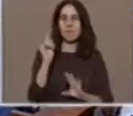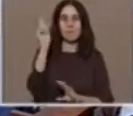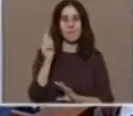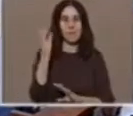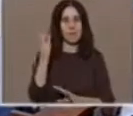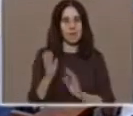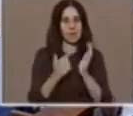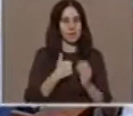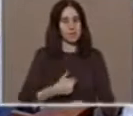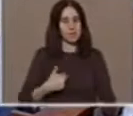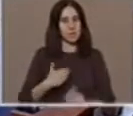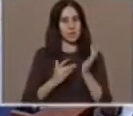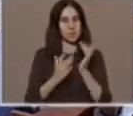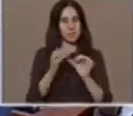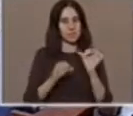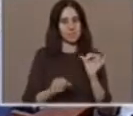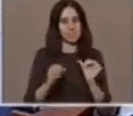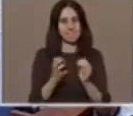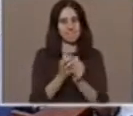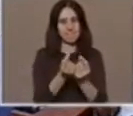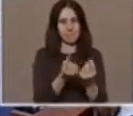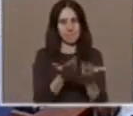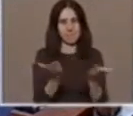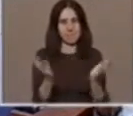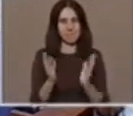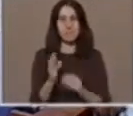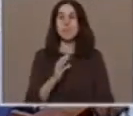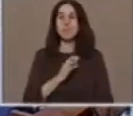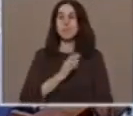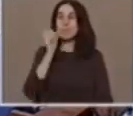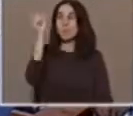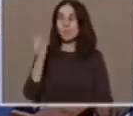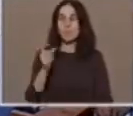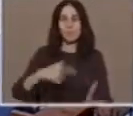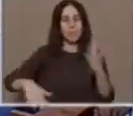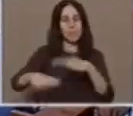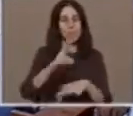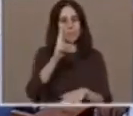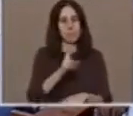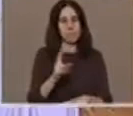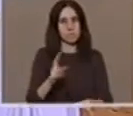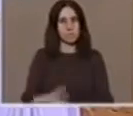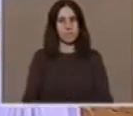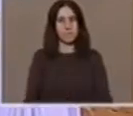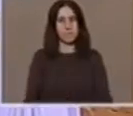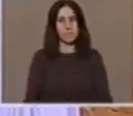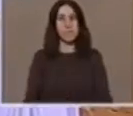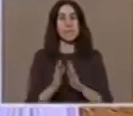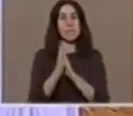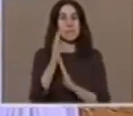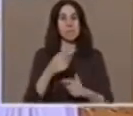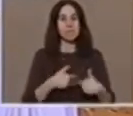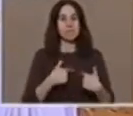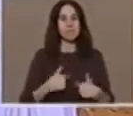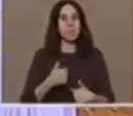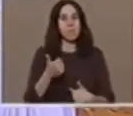mensagem de Jesus. Oremos, irmãos. Abençoai, Senhor, o vosso povo. Deus de infinita bondade,